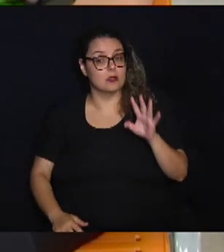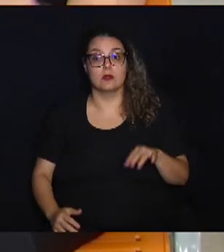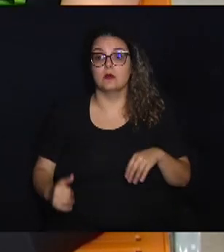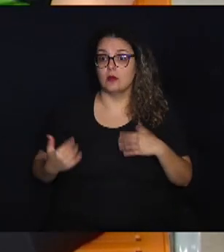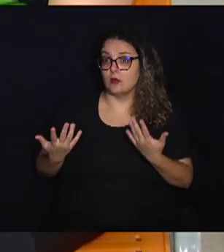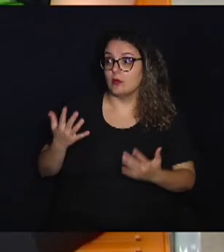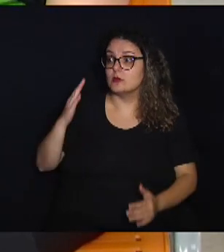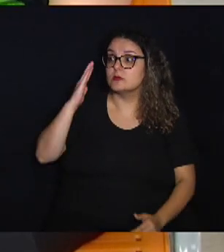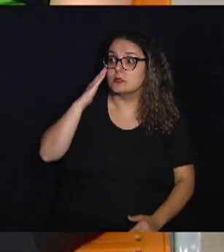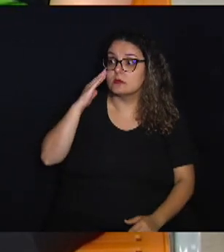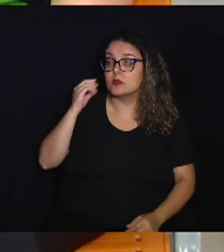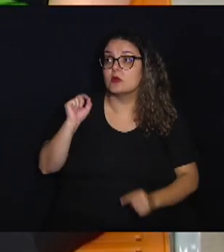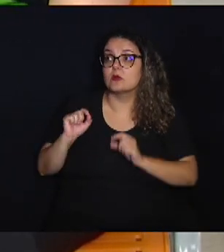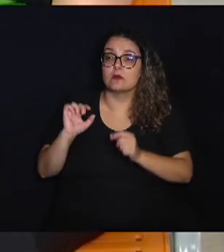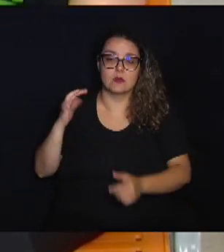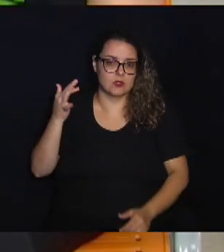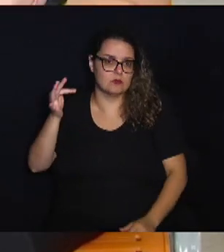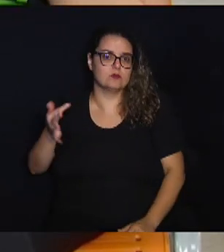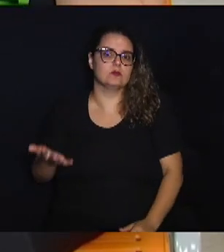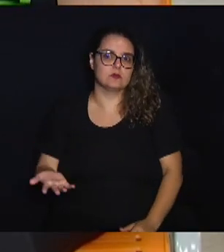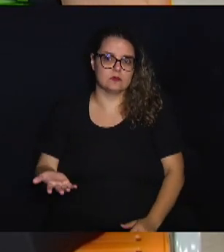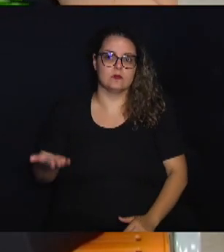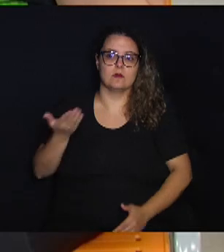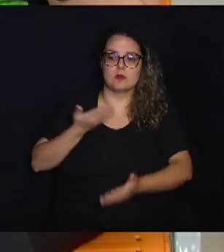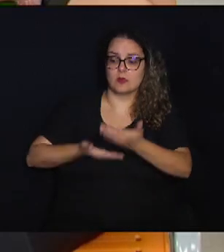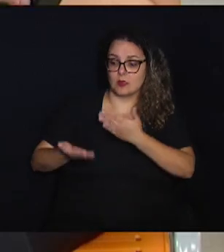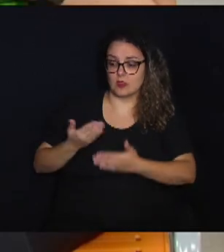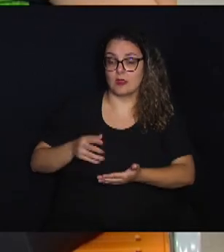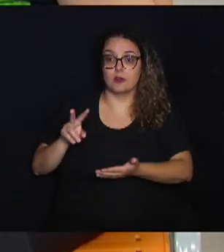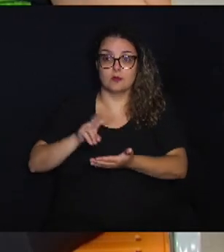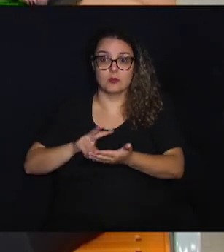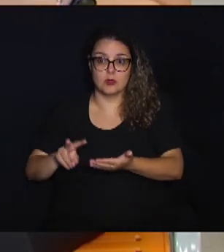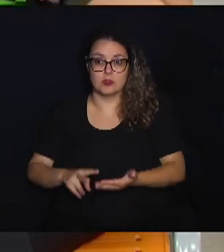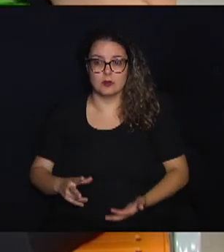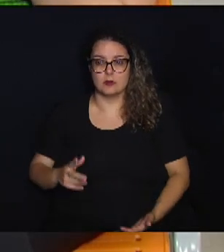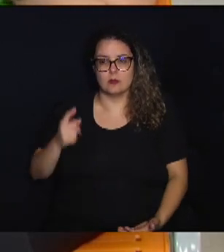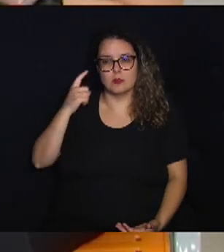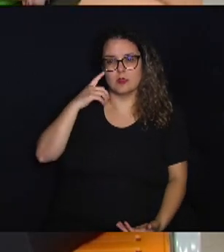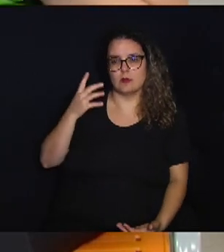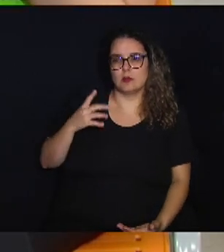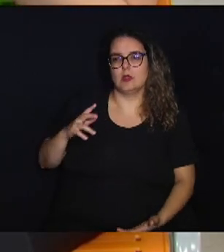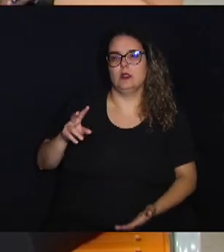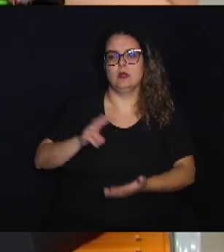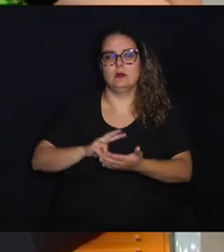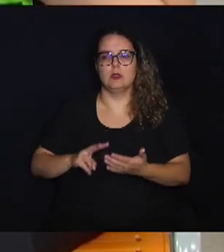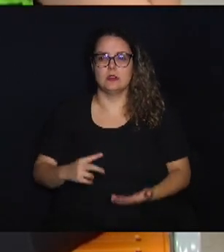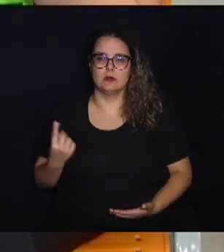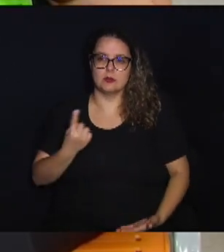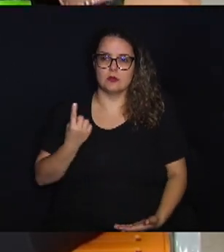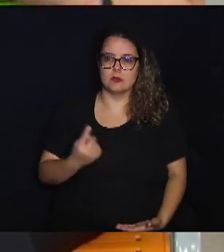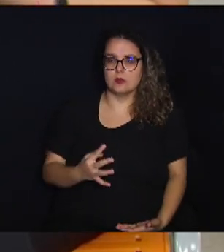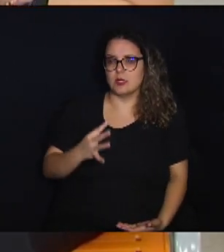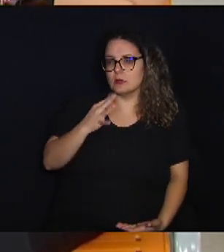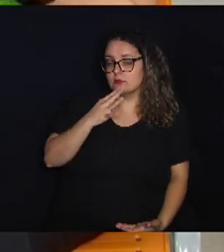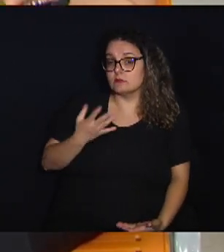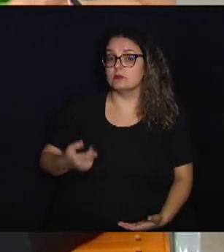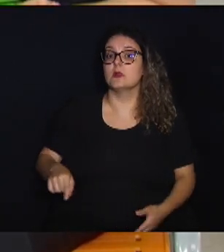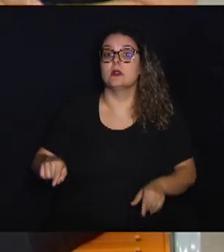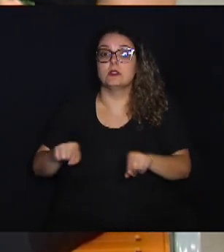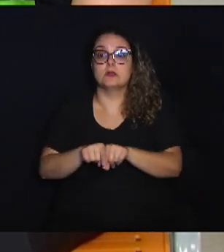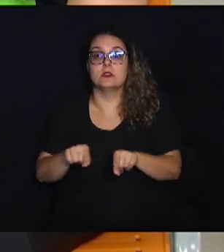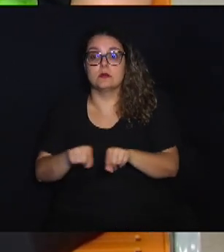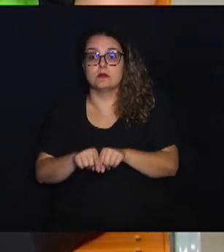Então, compartilhar a leitura, né, a gente tem essa ideia de que a leitura é uma atividade coletiva, solitária, silenciosa, mas ela pode ser